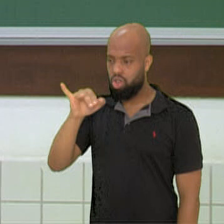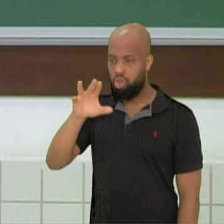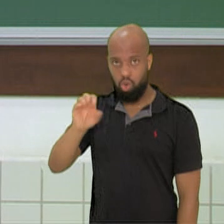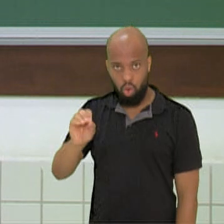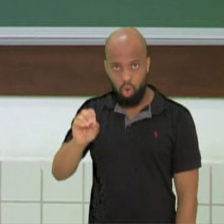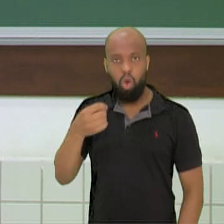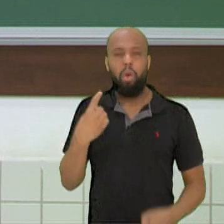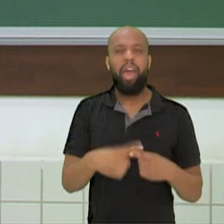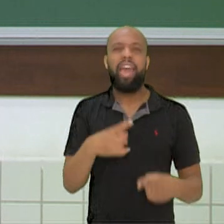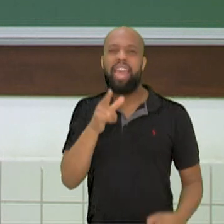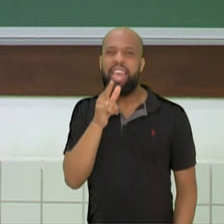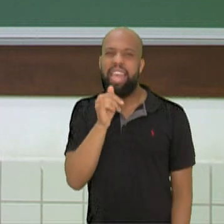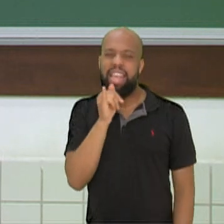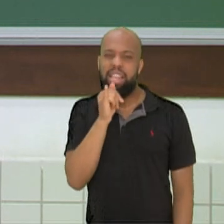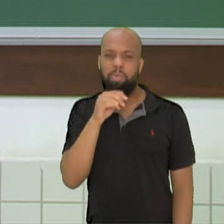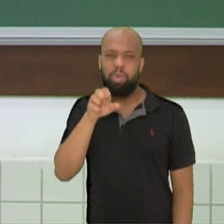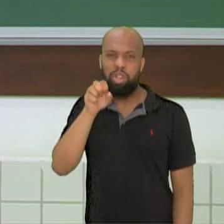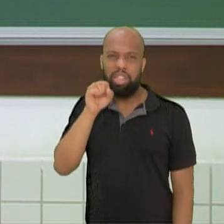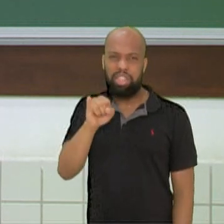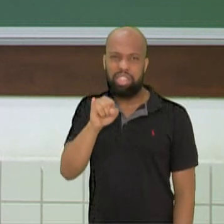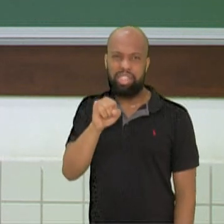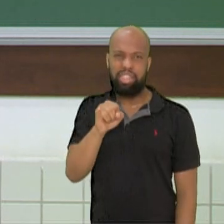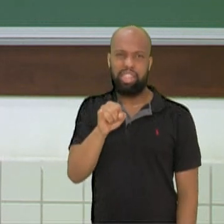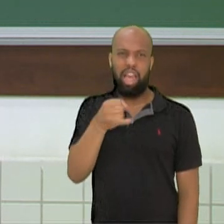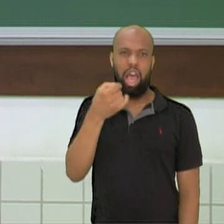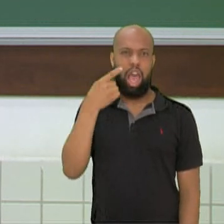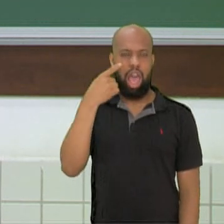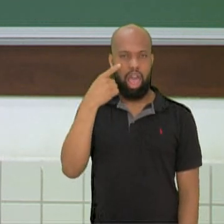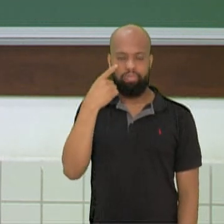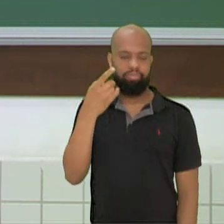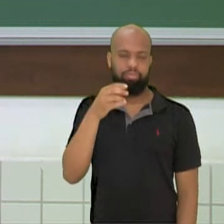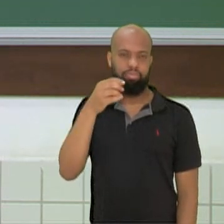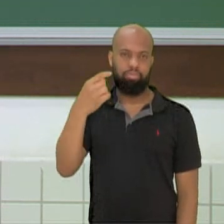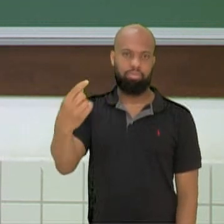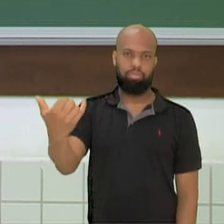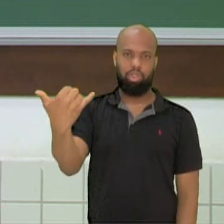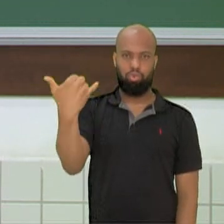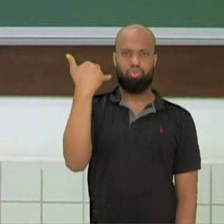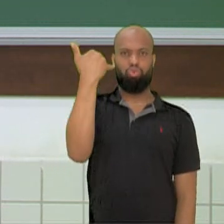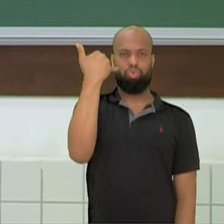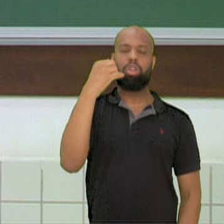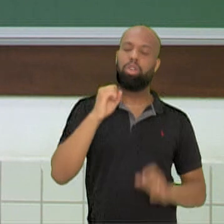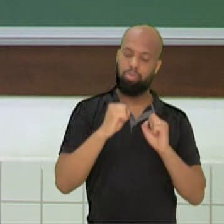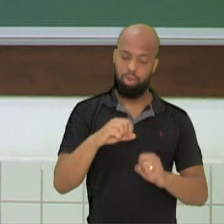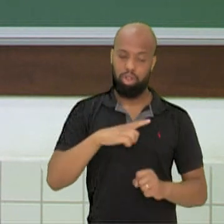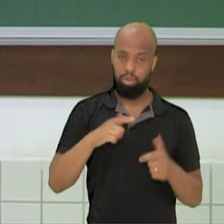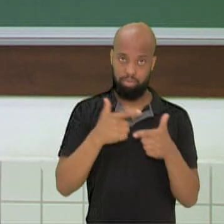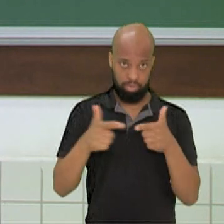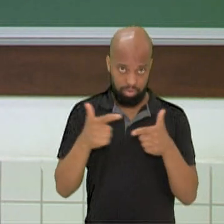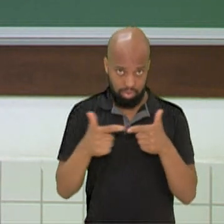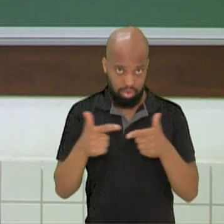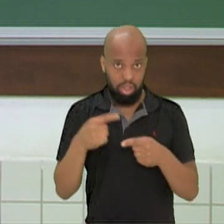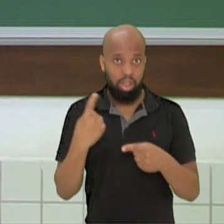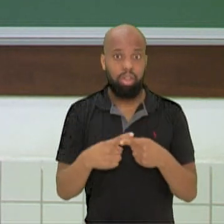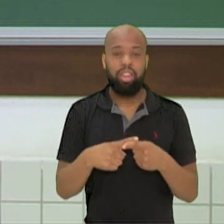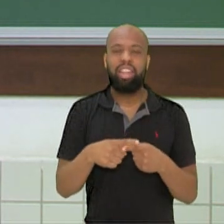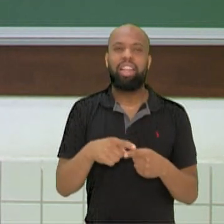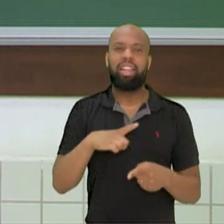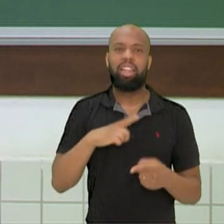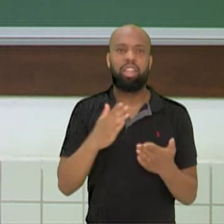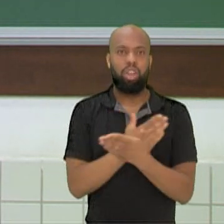assim, isso é perigoso, a ideia do laser, quando você está apontando para o olho, então isso pode causar algumas complicações mesmo. Tanto que em alguns